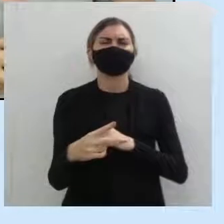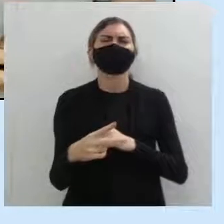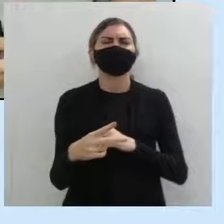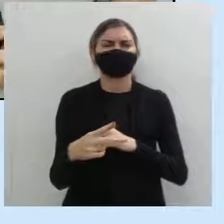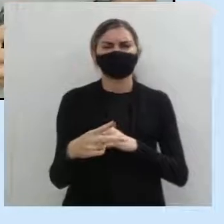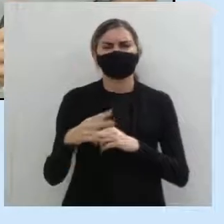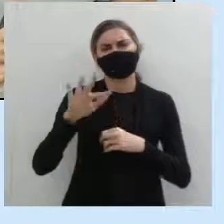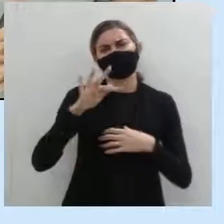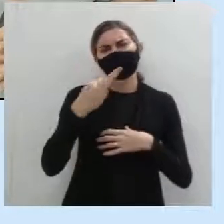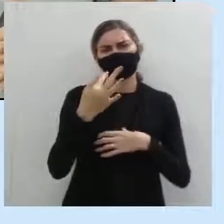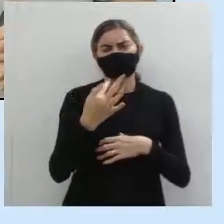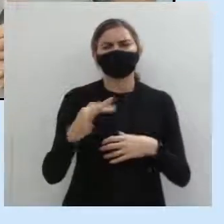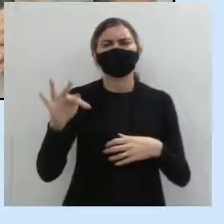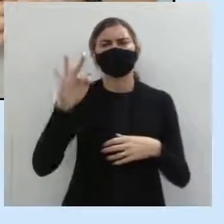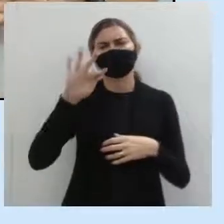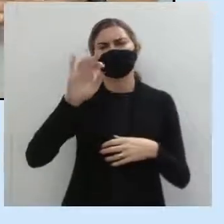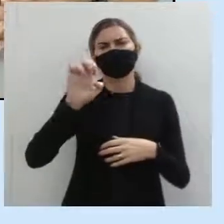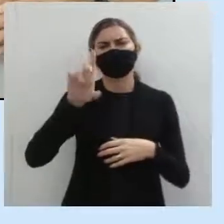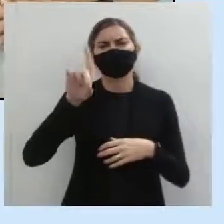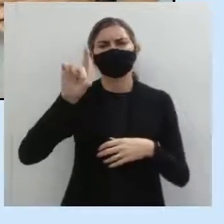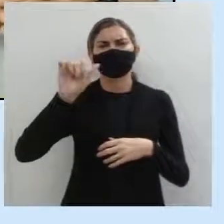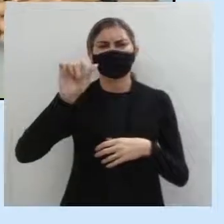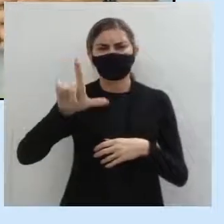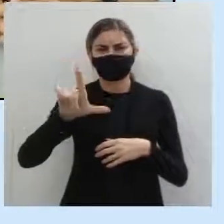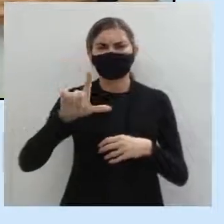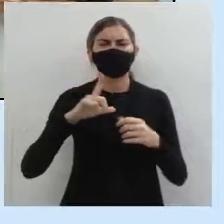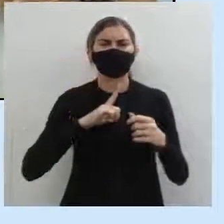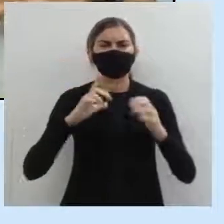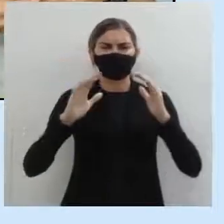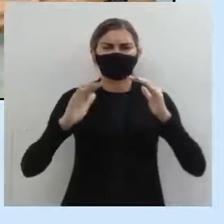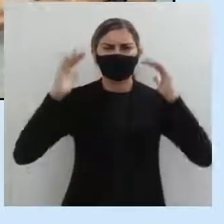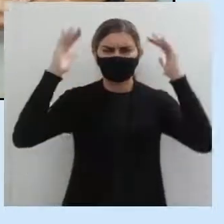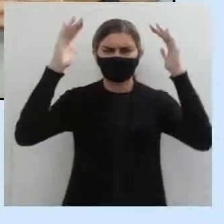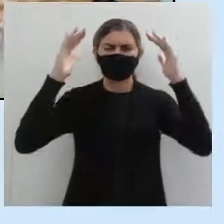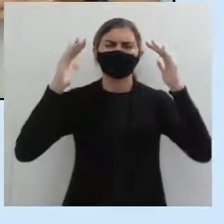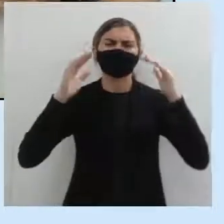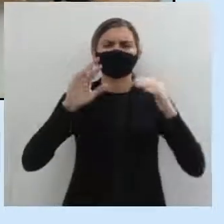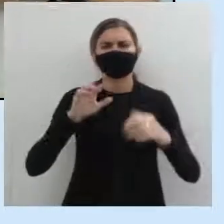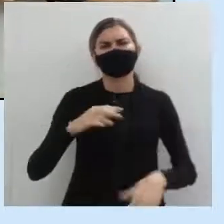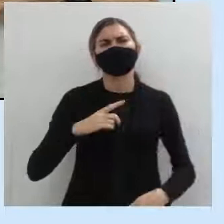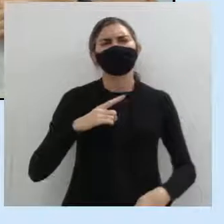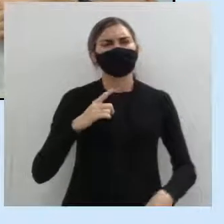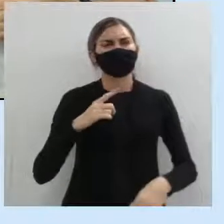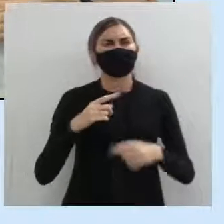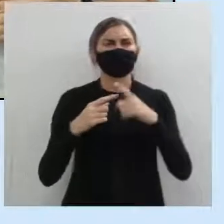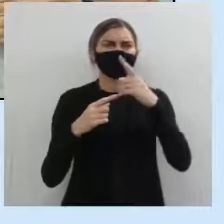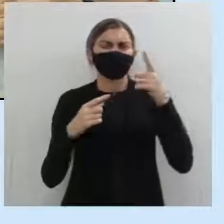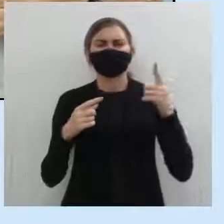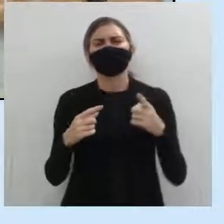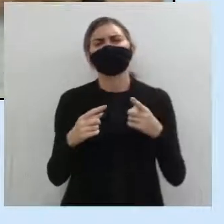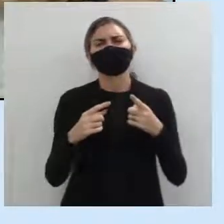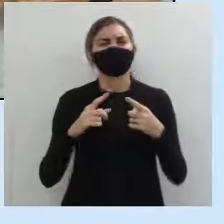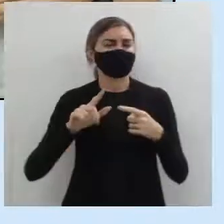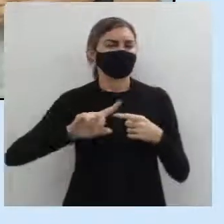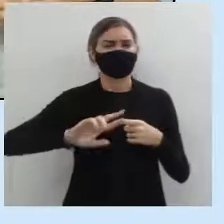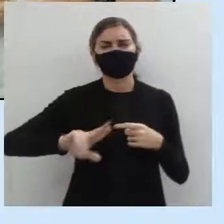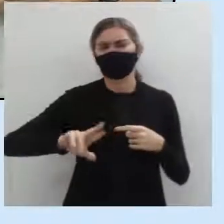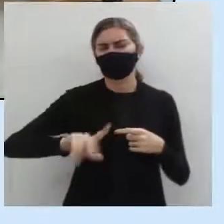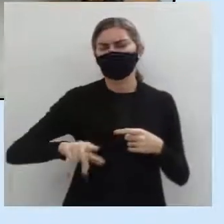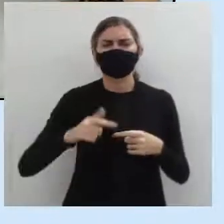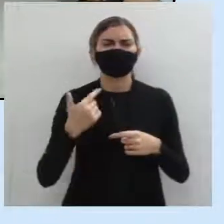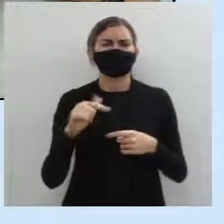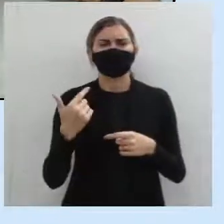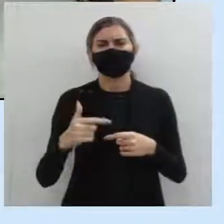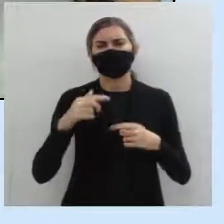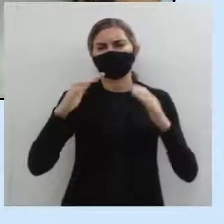predominantemente feudal. Tinha um clero rico e poderoso e não havia